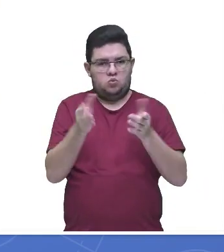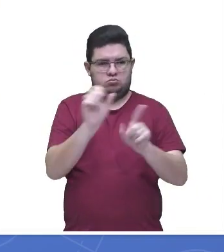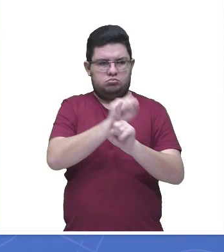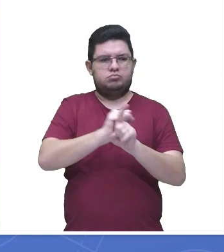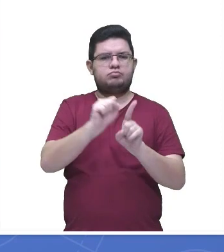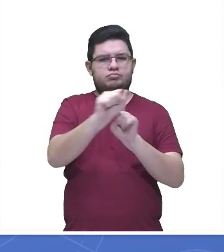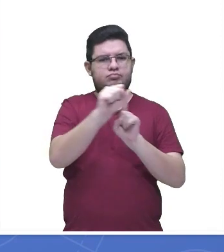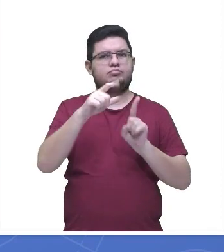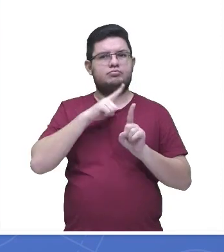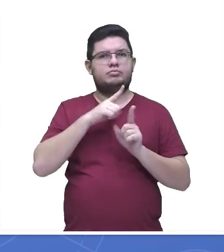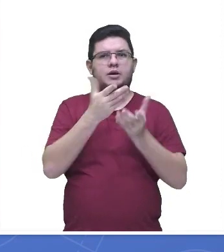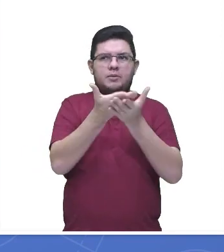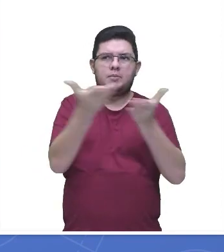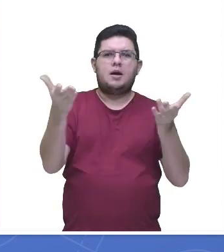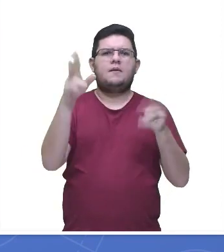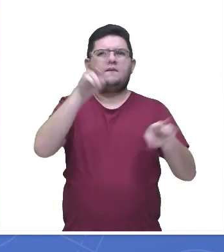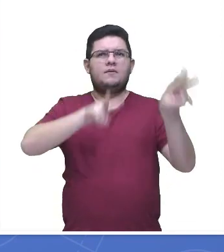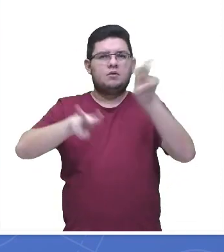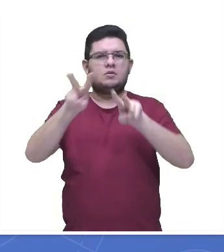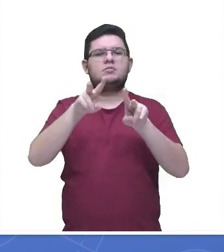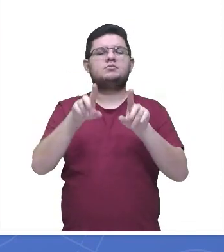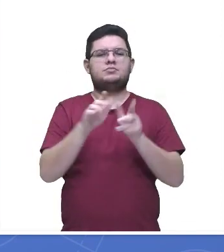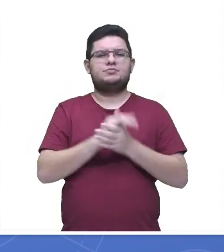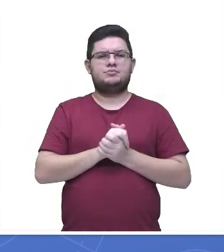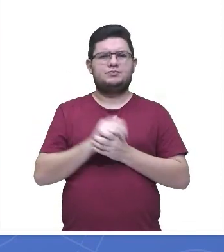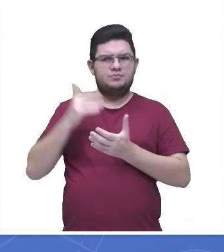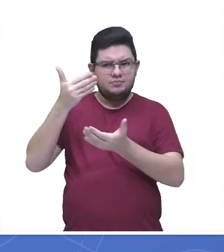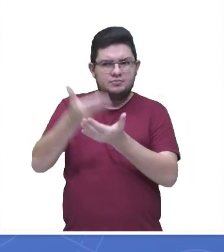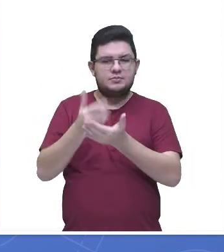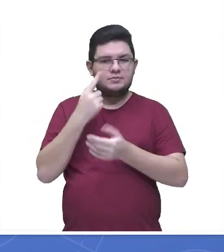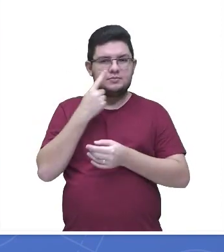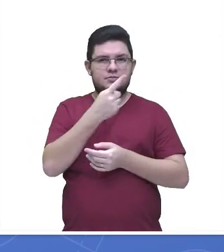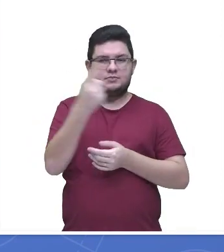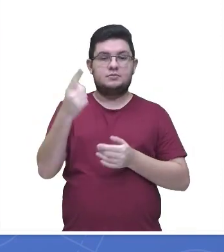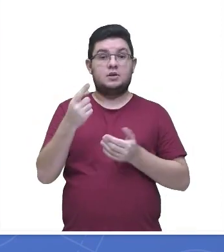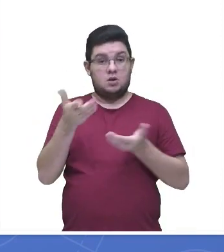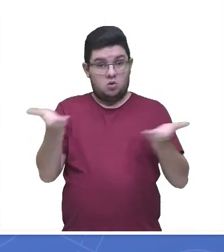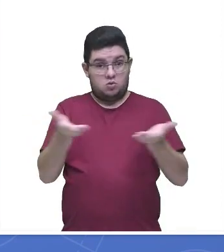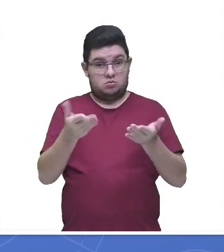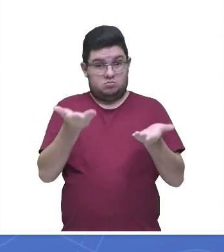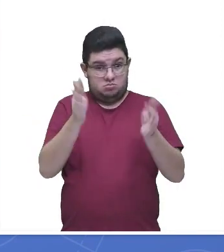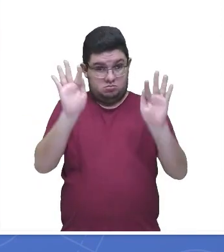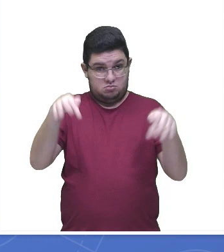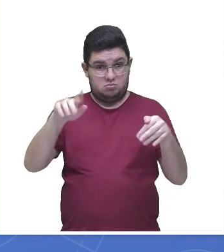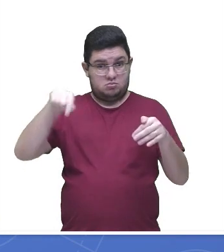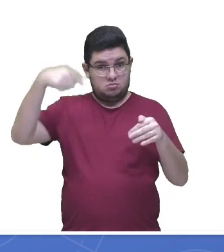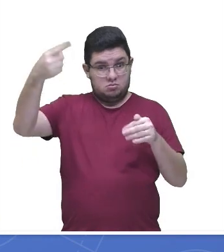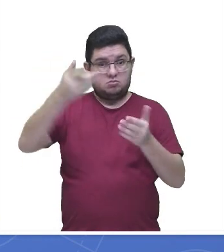de hoje e como elas influenciaram. Então, eu fico aqui com vocês. Até a próxima aula.